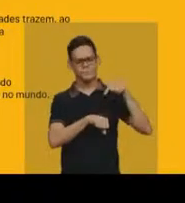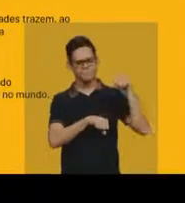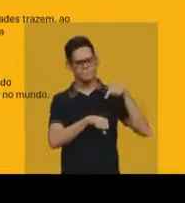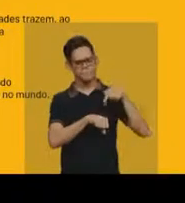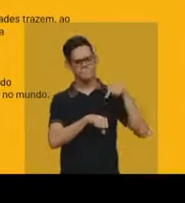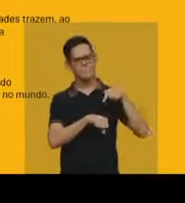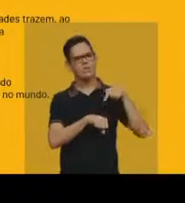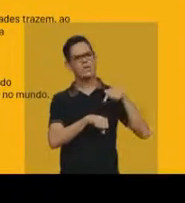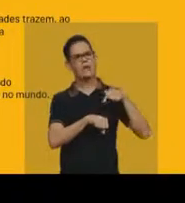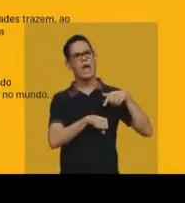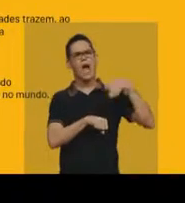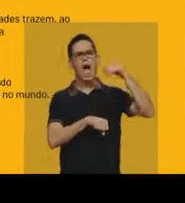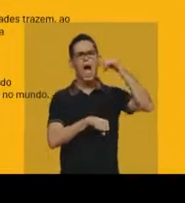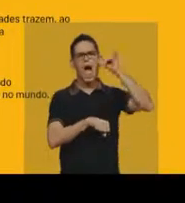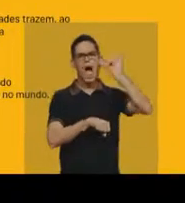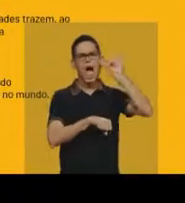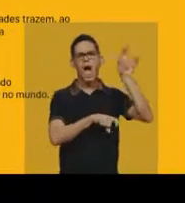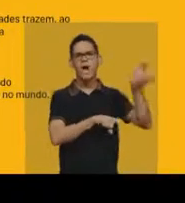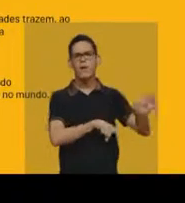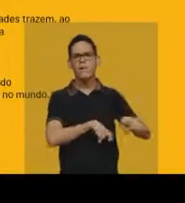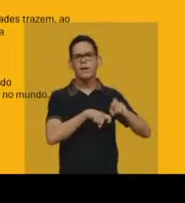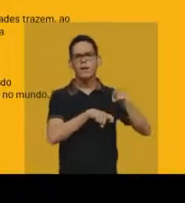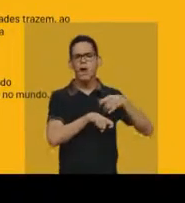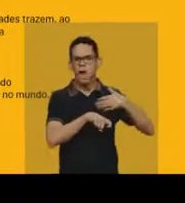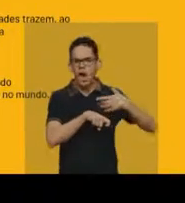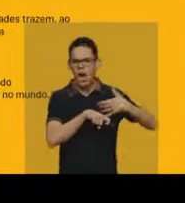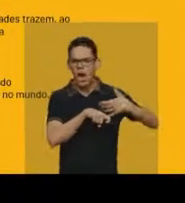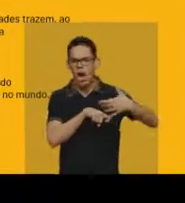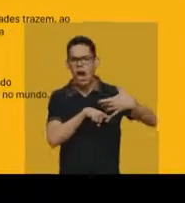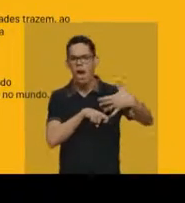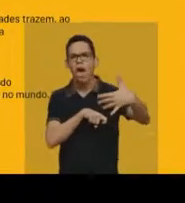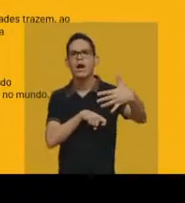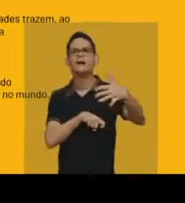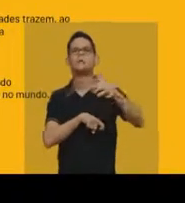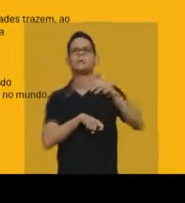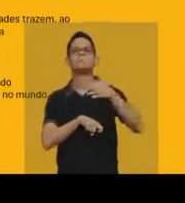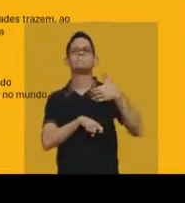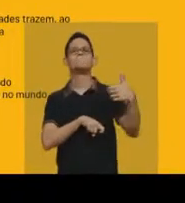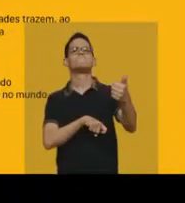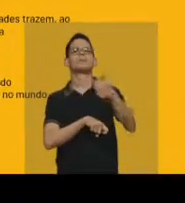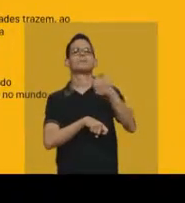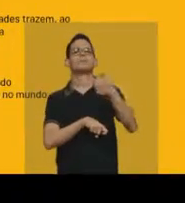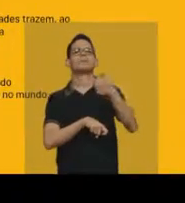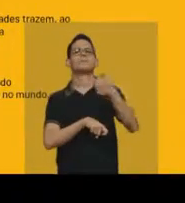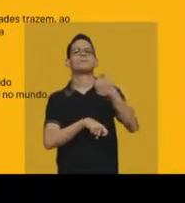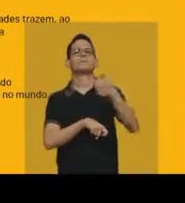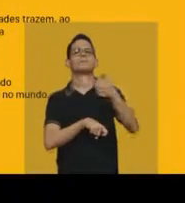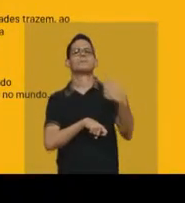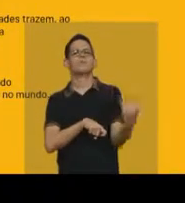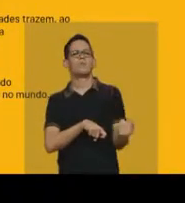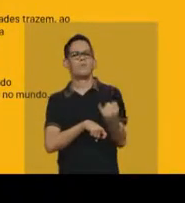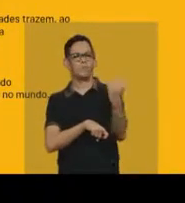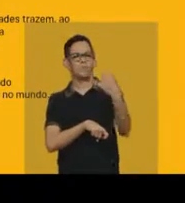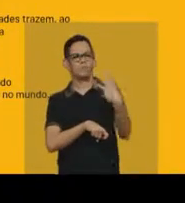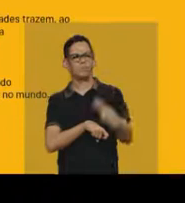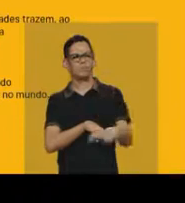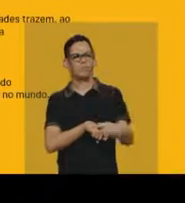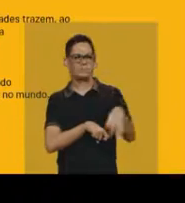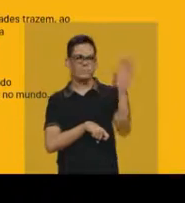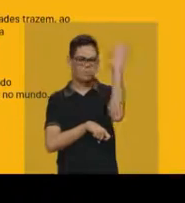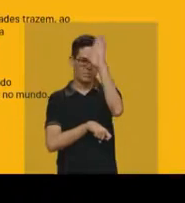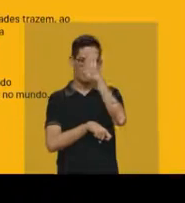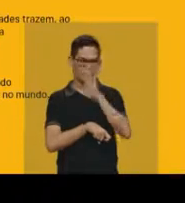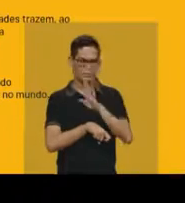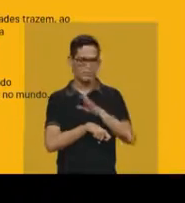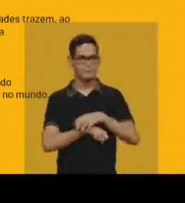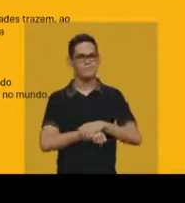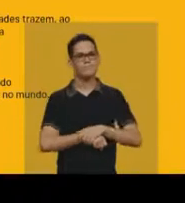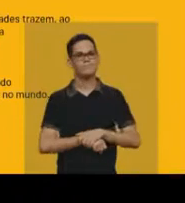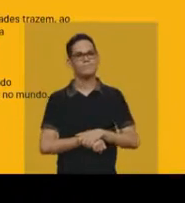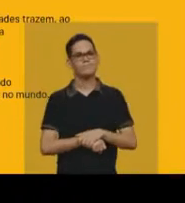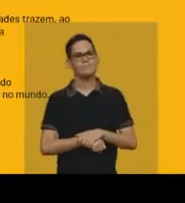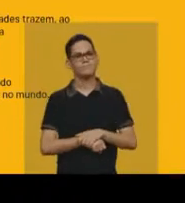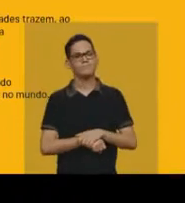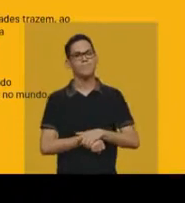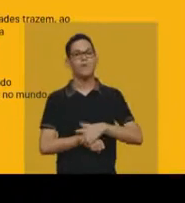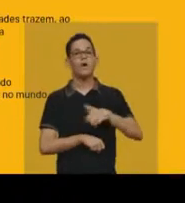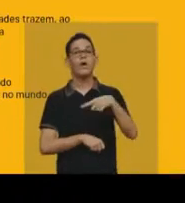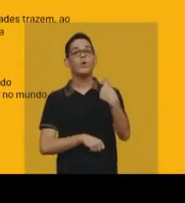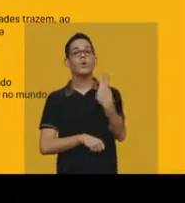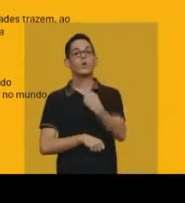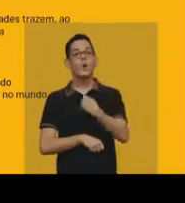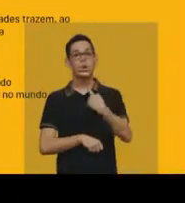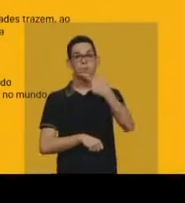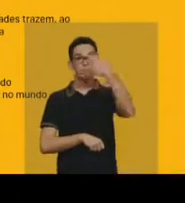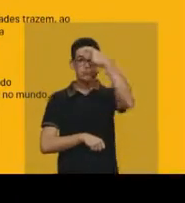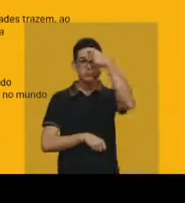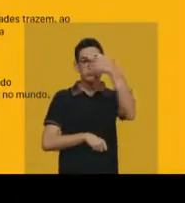ela vem se destacando como uma das atividades econômicas mais relevantes do Brasil, né? Compreendemos